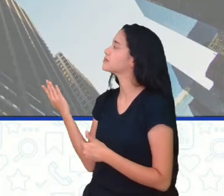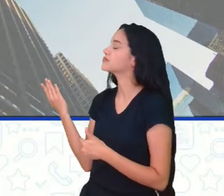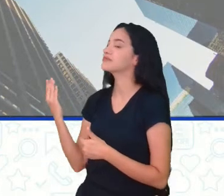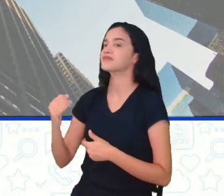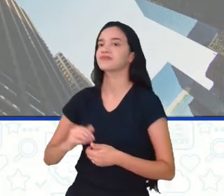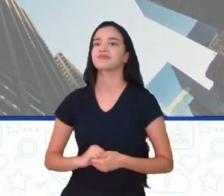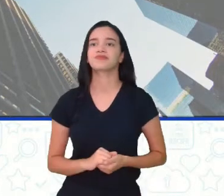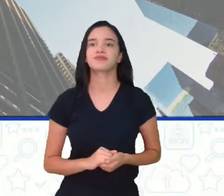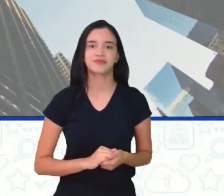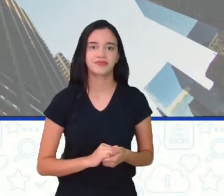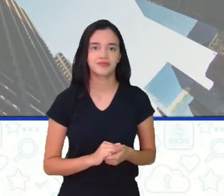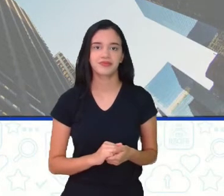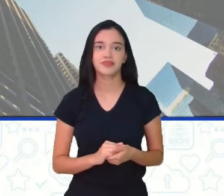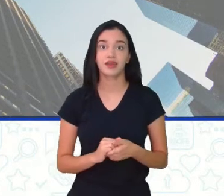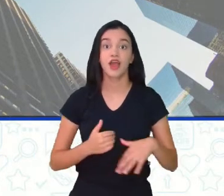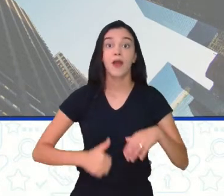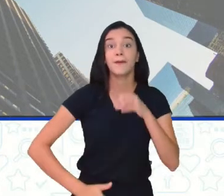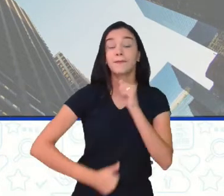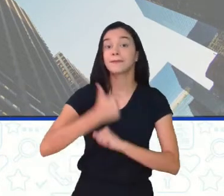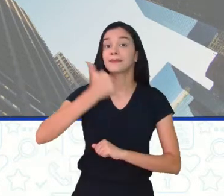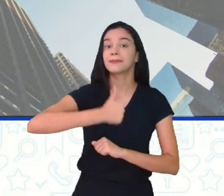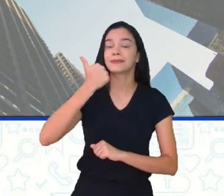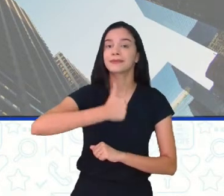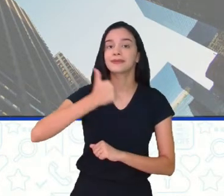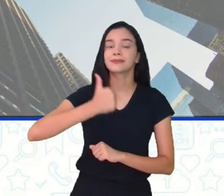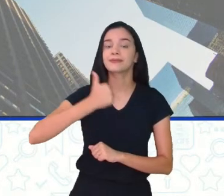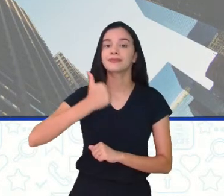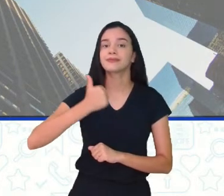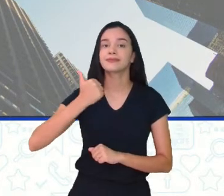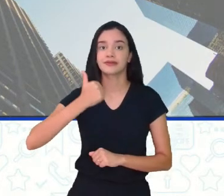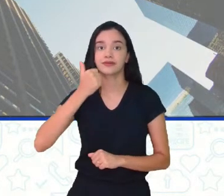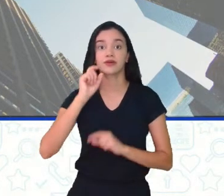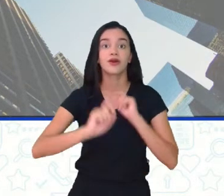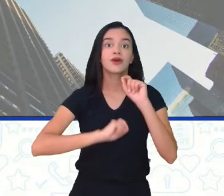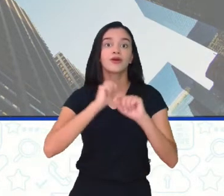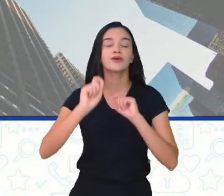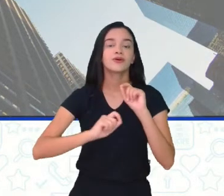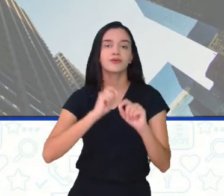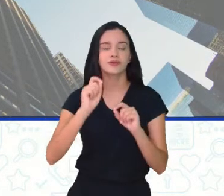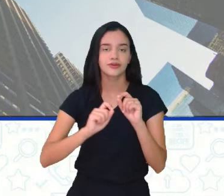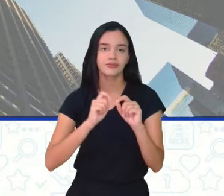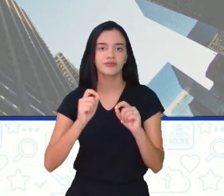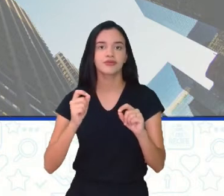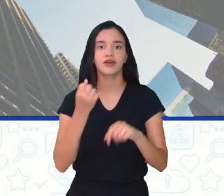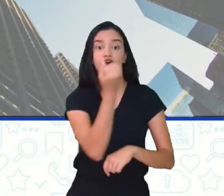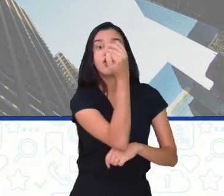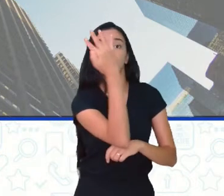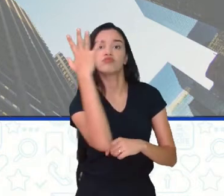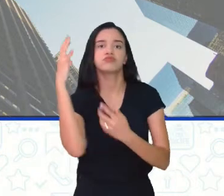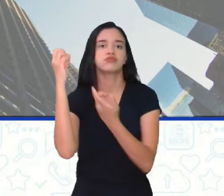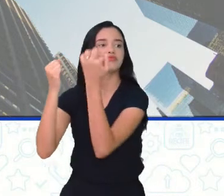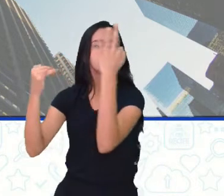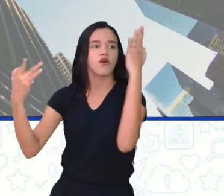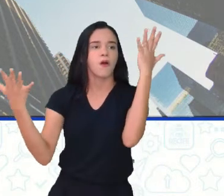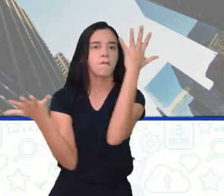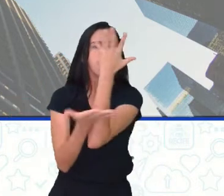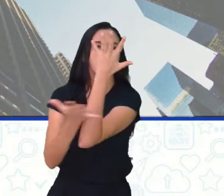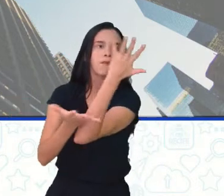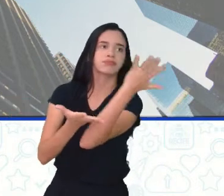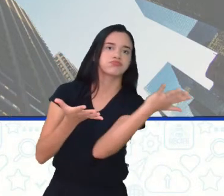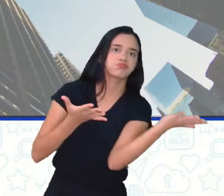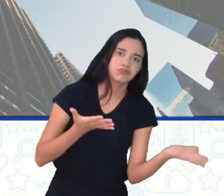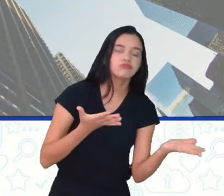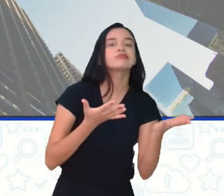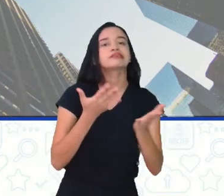aqui, ó. A primeira que a gente já traz ali na sua tela, o corte de árvores. Então é